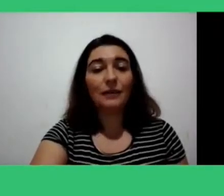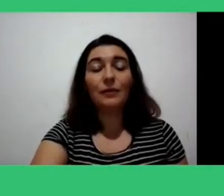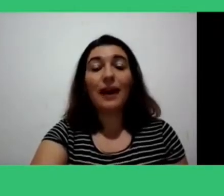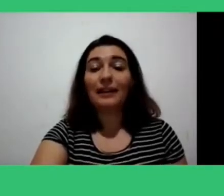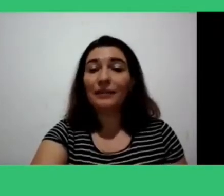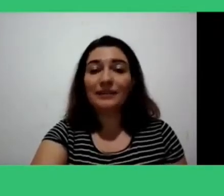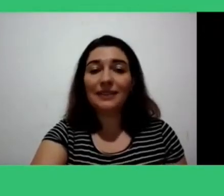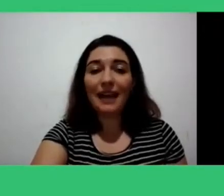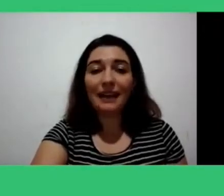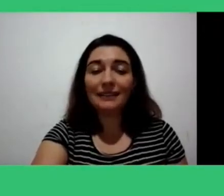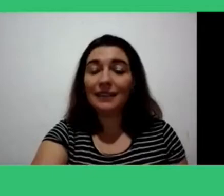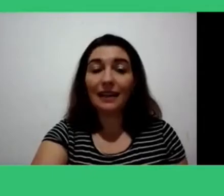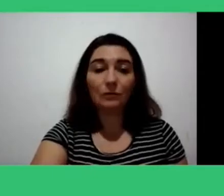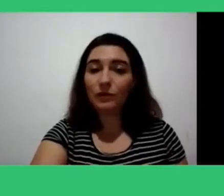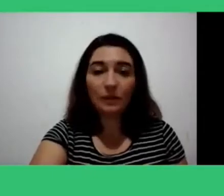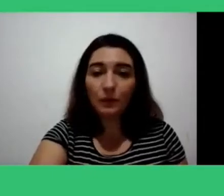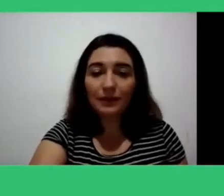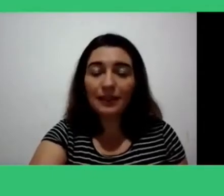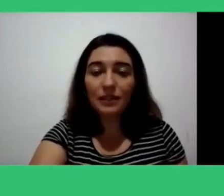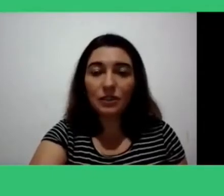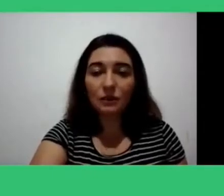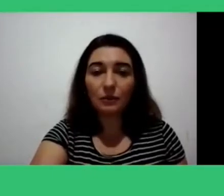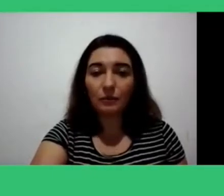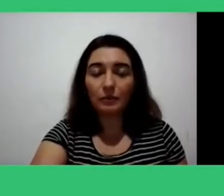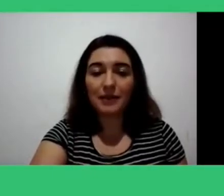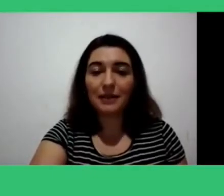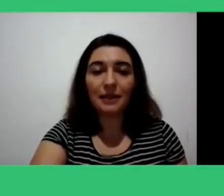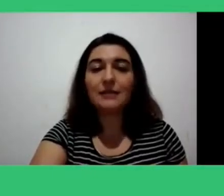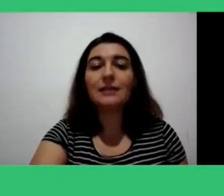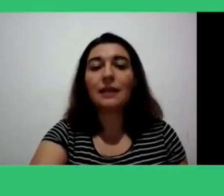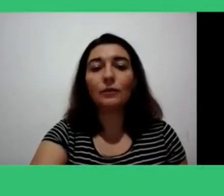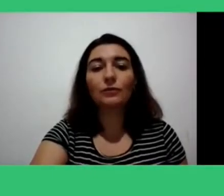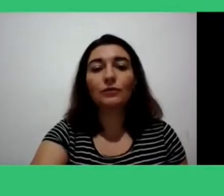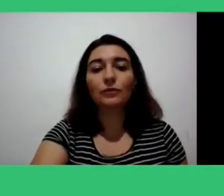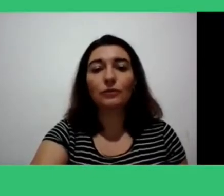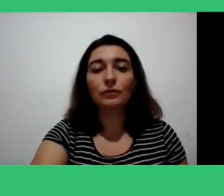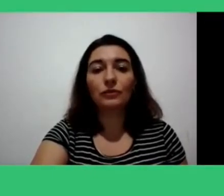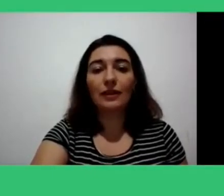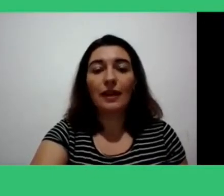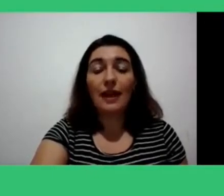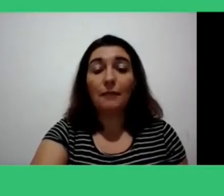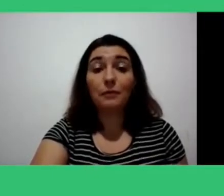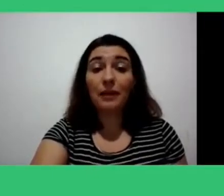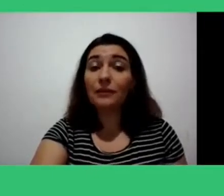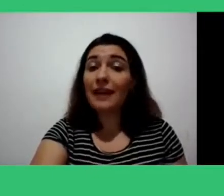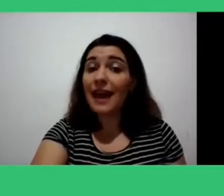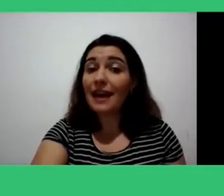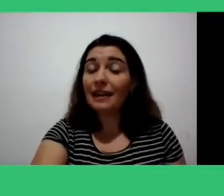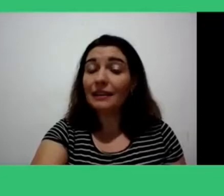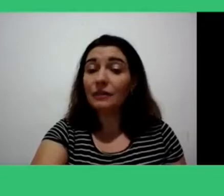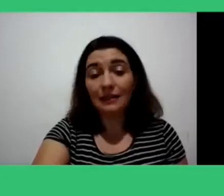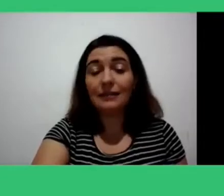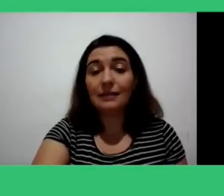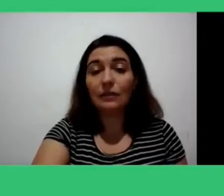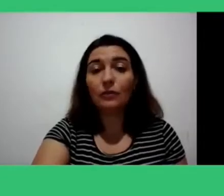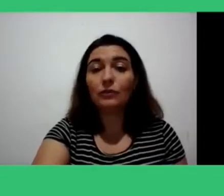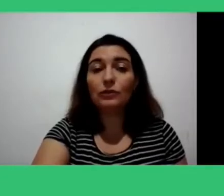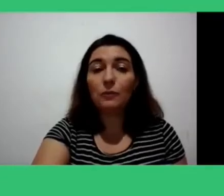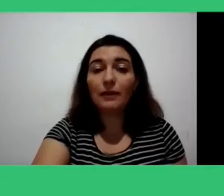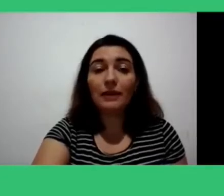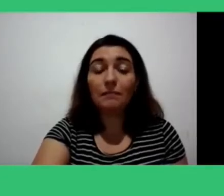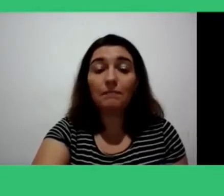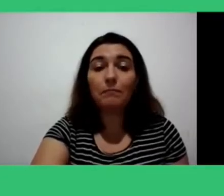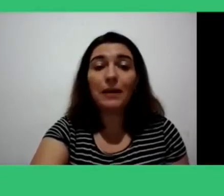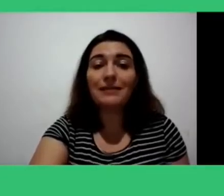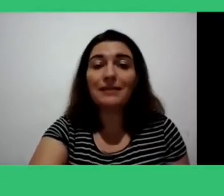predominante. Então, a língua de sinais, ela é muito importante para as crianças e adultos surdos. É por meio dela que crianças e